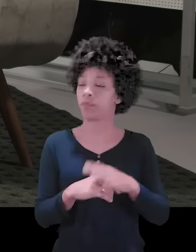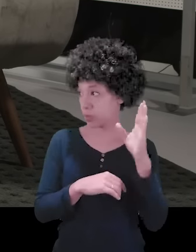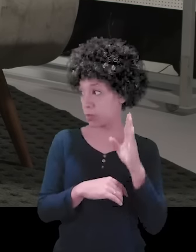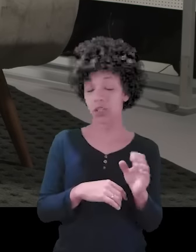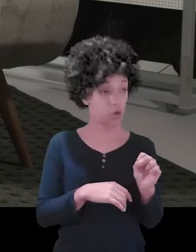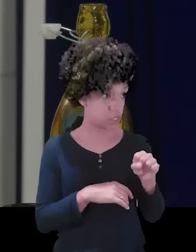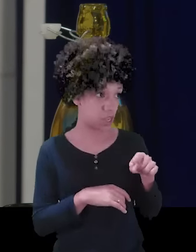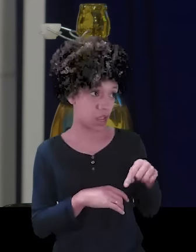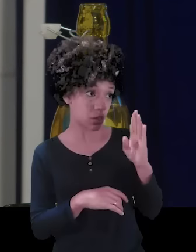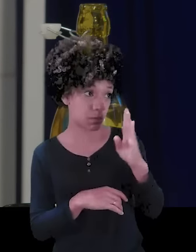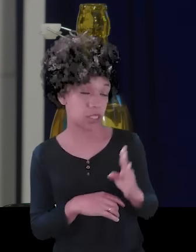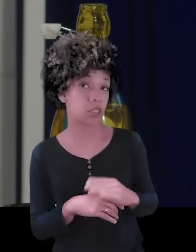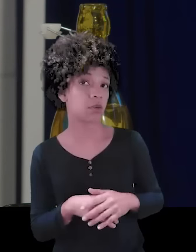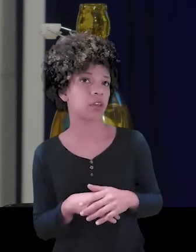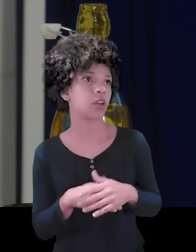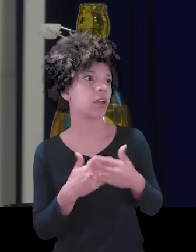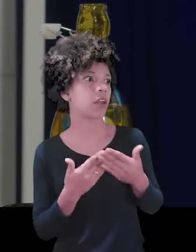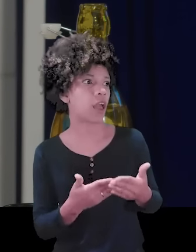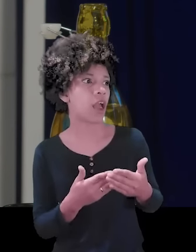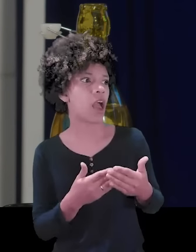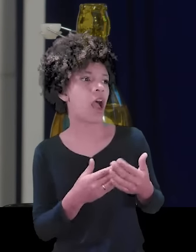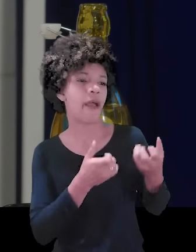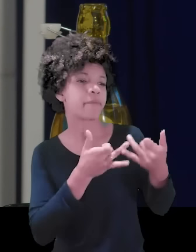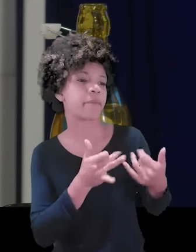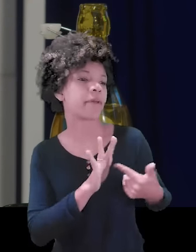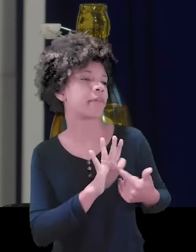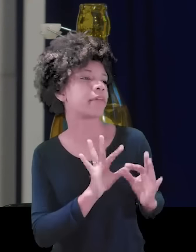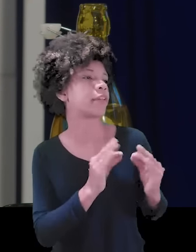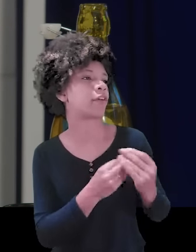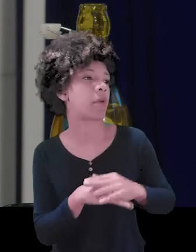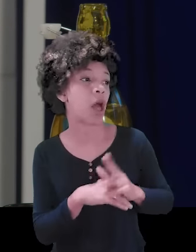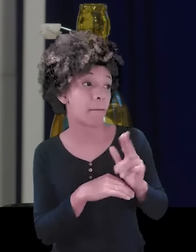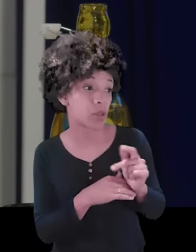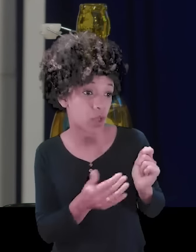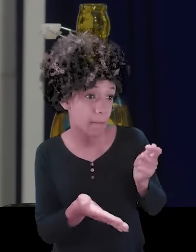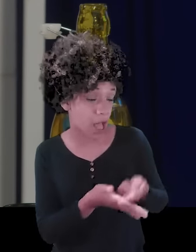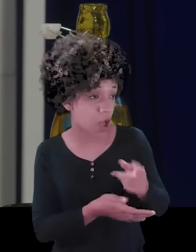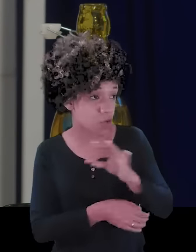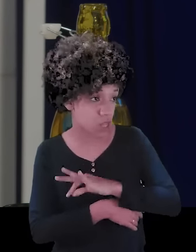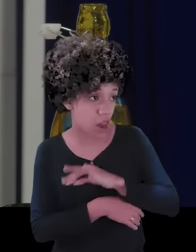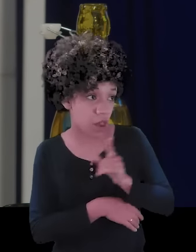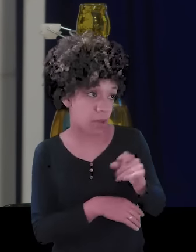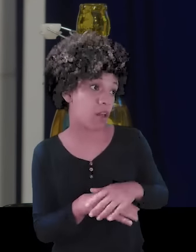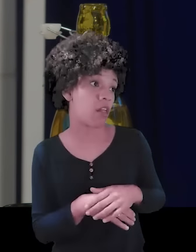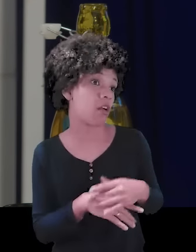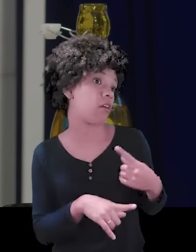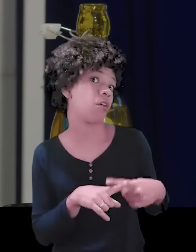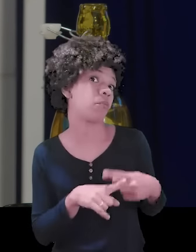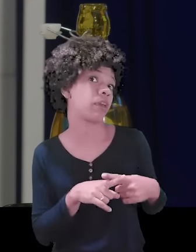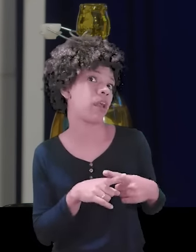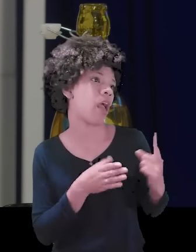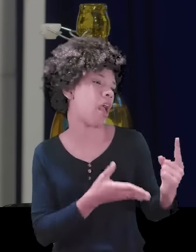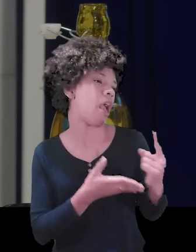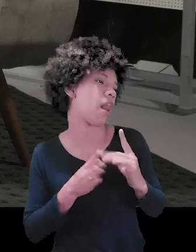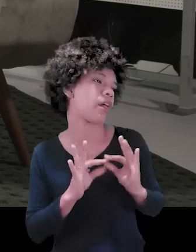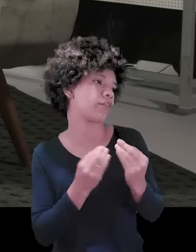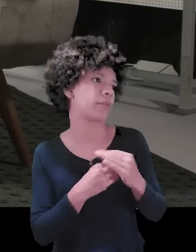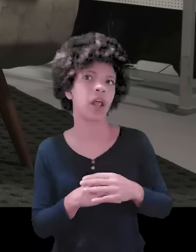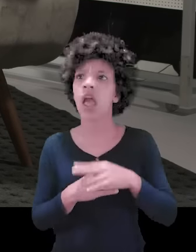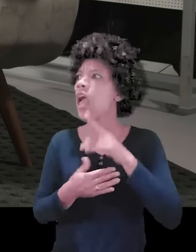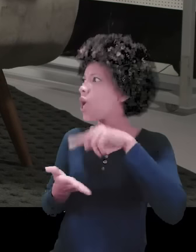sim aqui e aí sim a justificativa da família para nunca ter pago o salário para ela é porque ela era da família